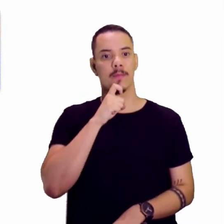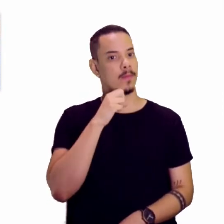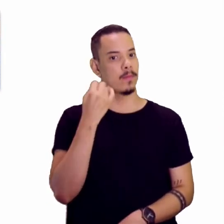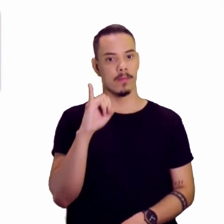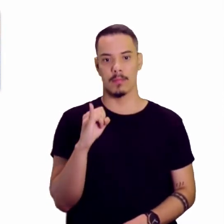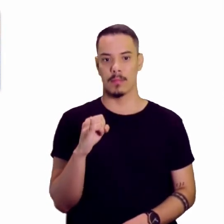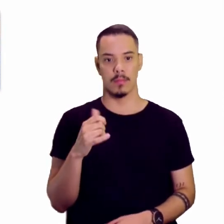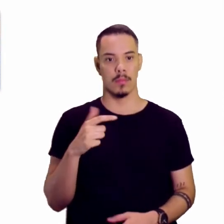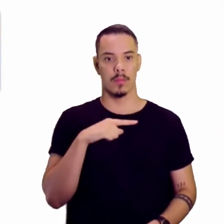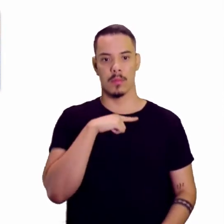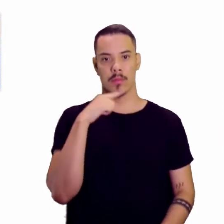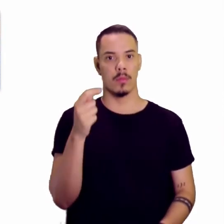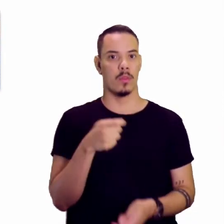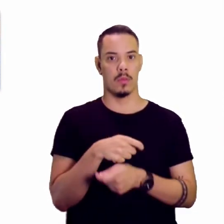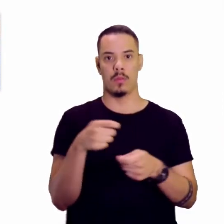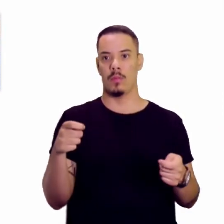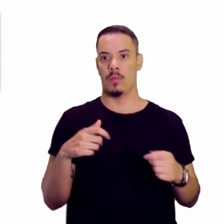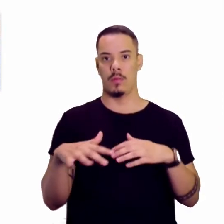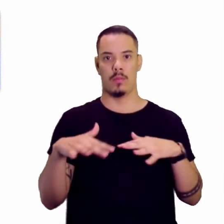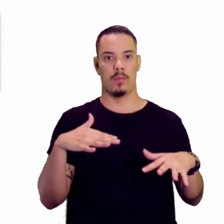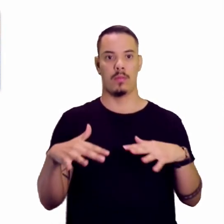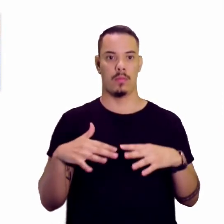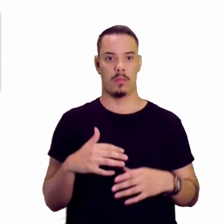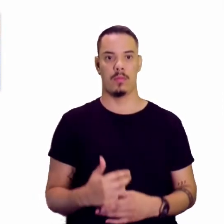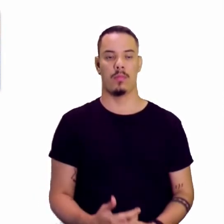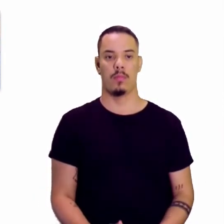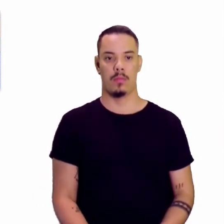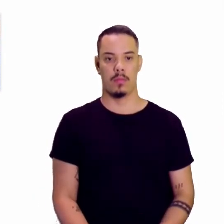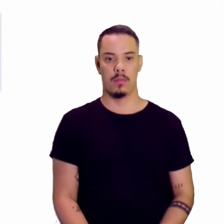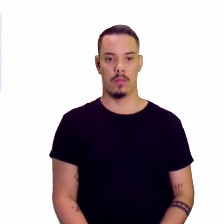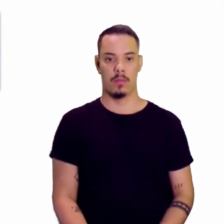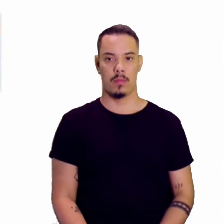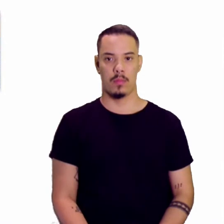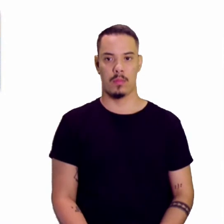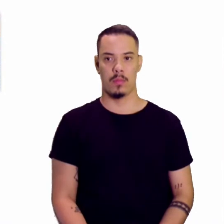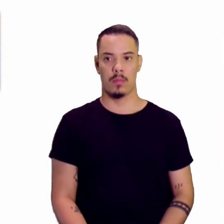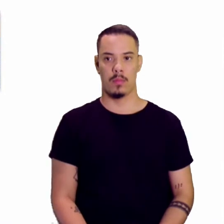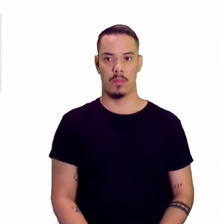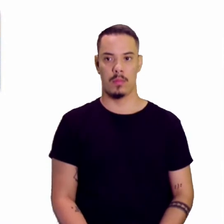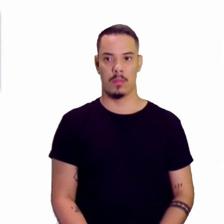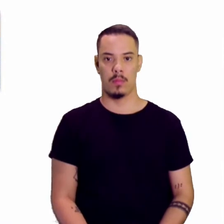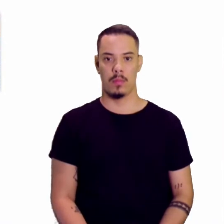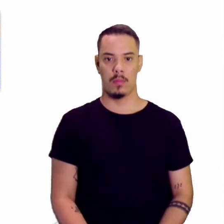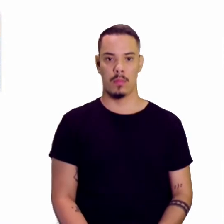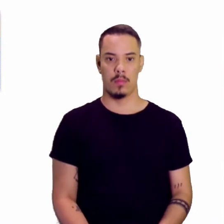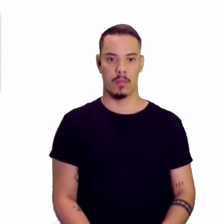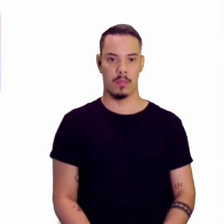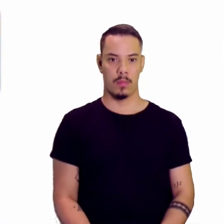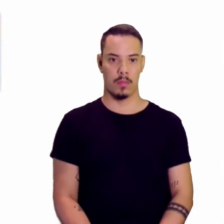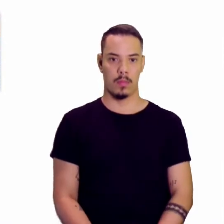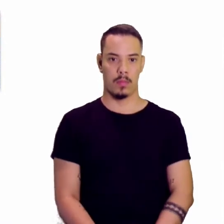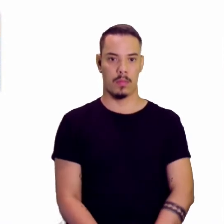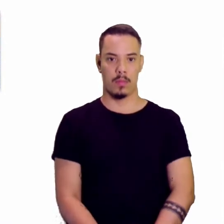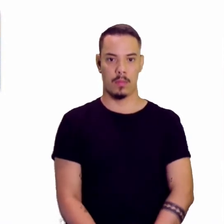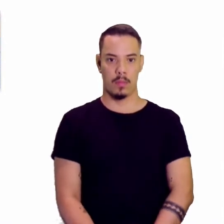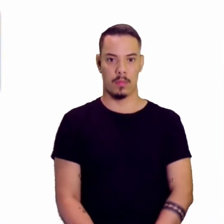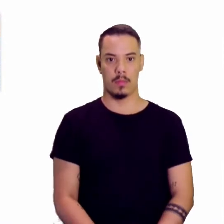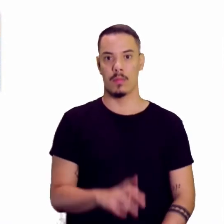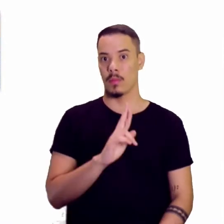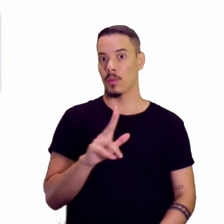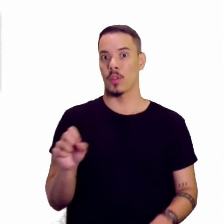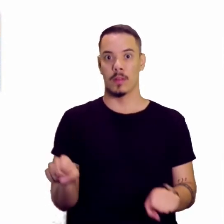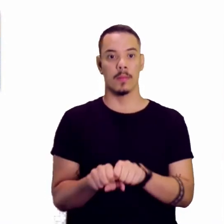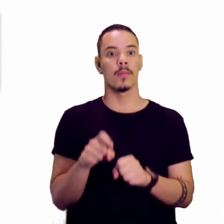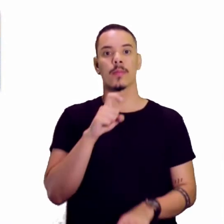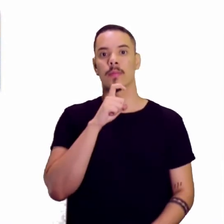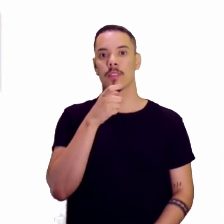mover. Entendi. Bom, para a gente saber a ordem de mas não é quebrar o gelo para pôr no refrigerante não, Deise. Não,